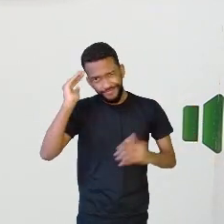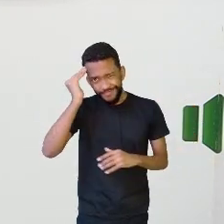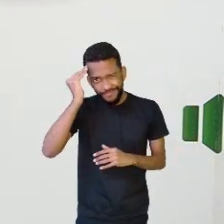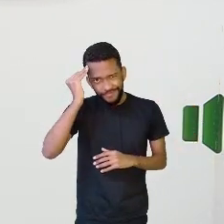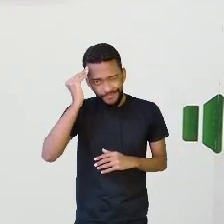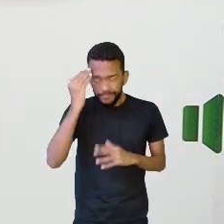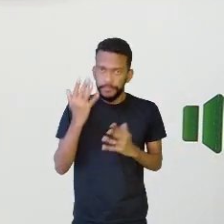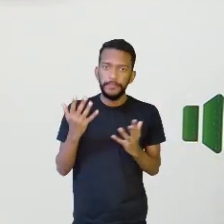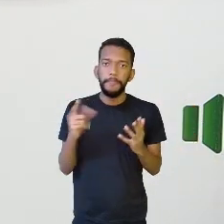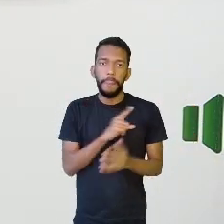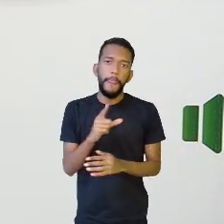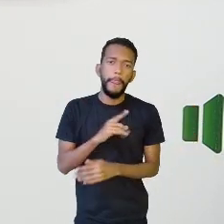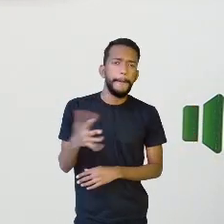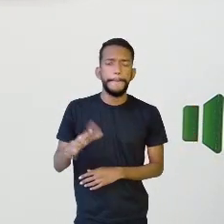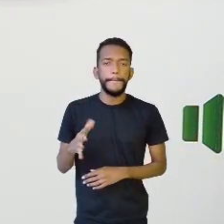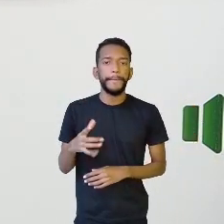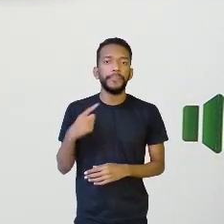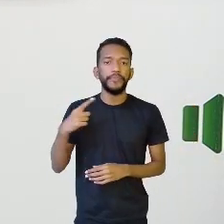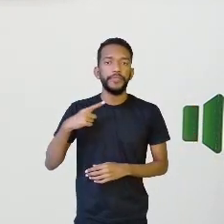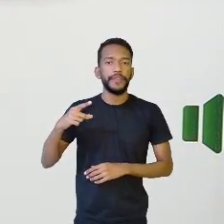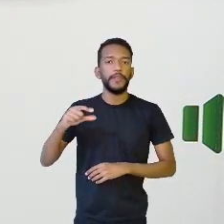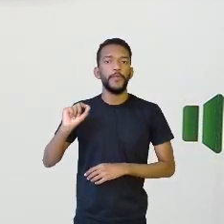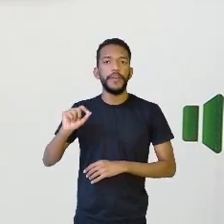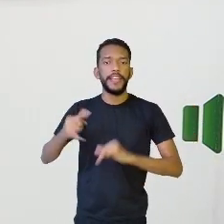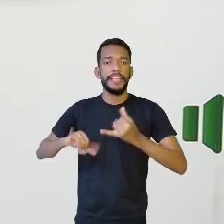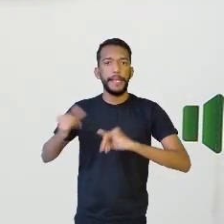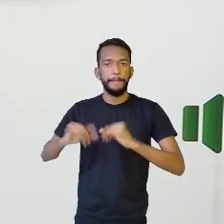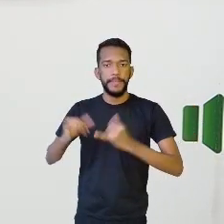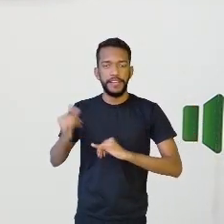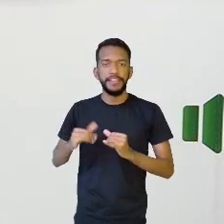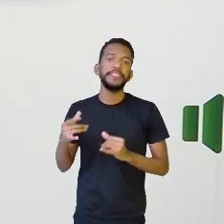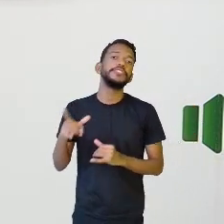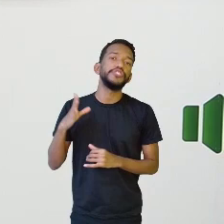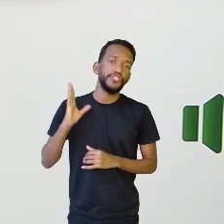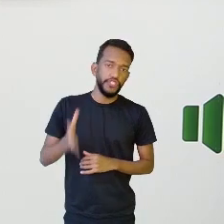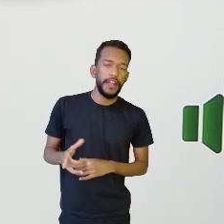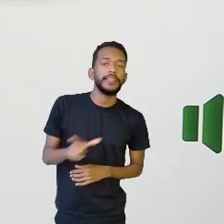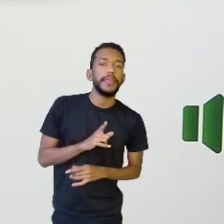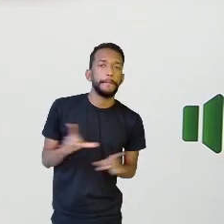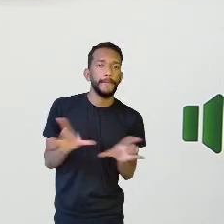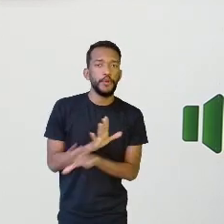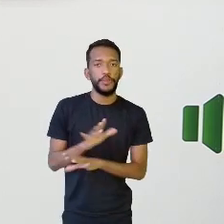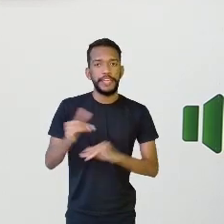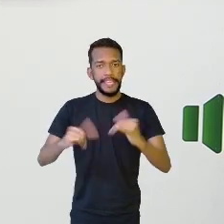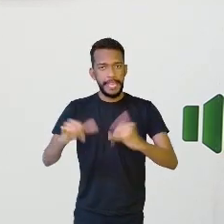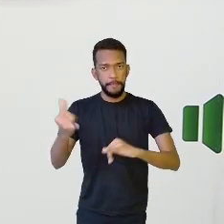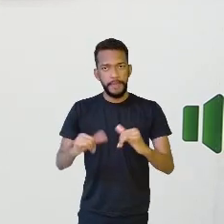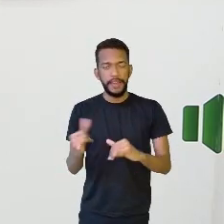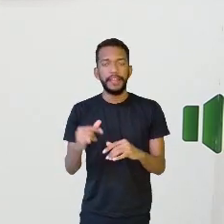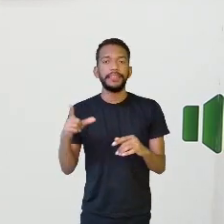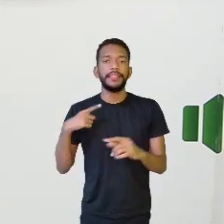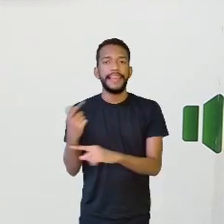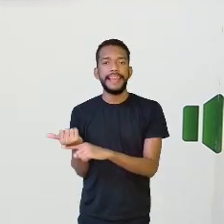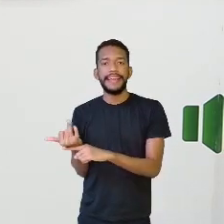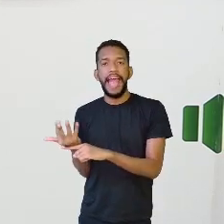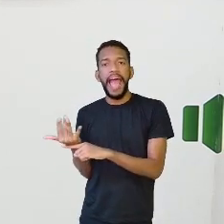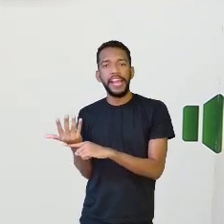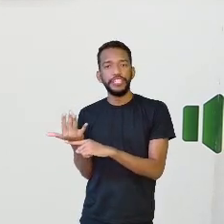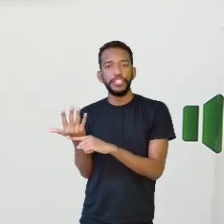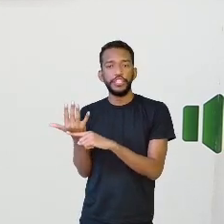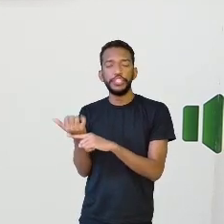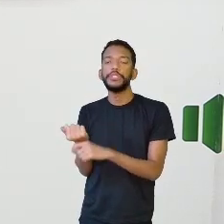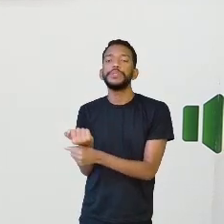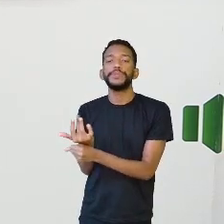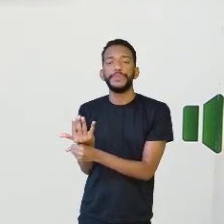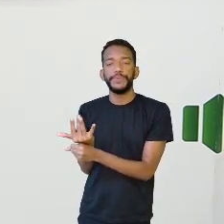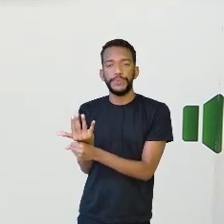combustão que é uma reação química. E por ser uma reação química, também vai liberar gases. E a gente vai